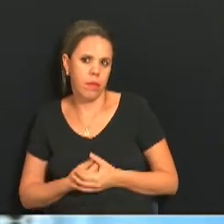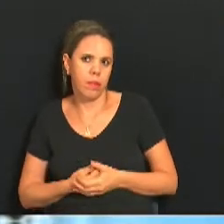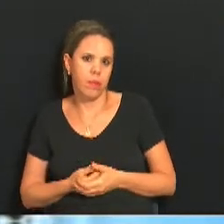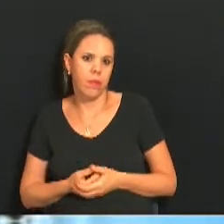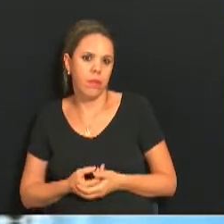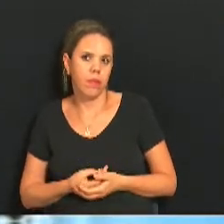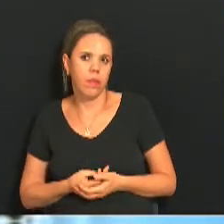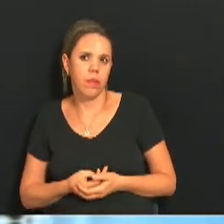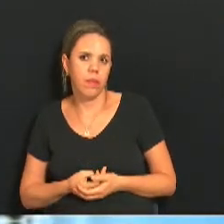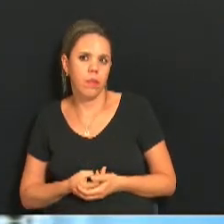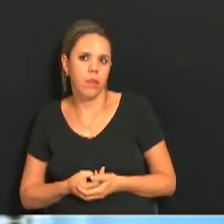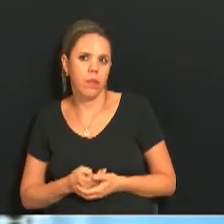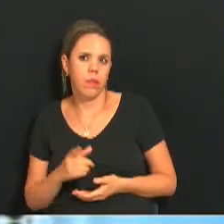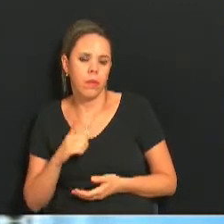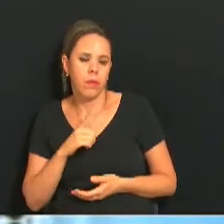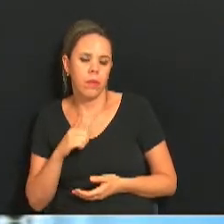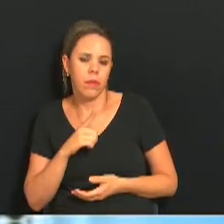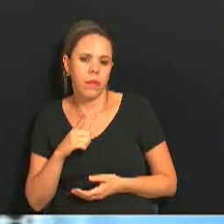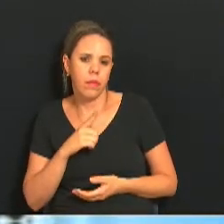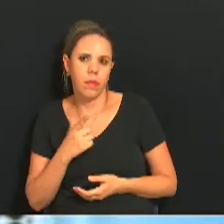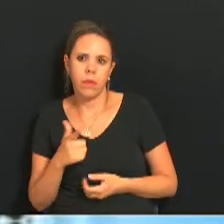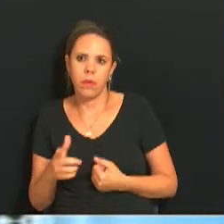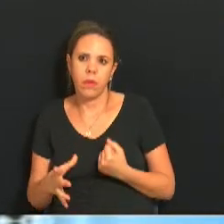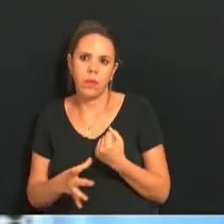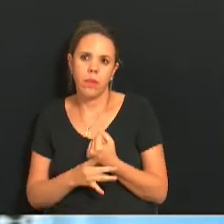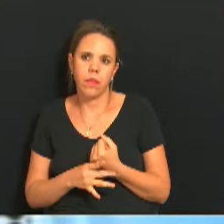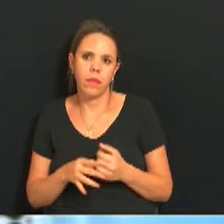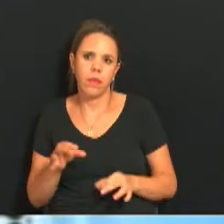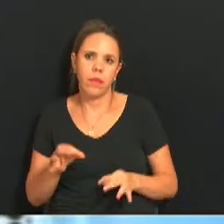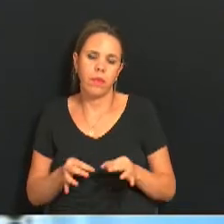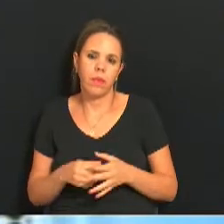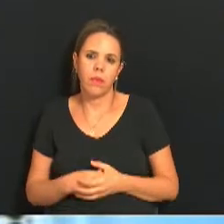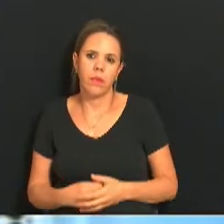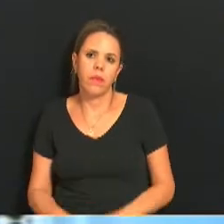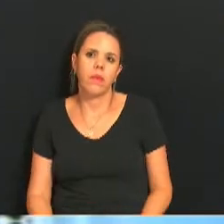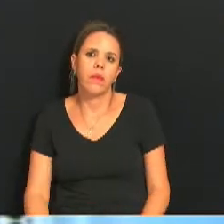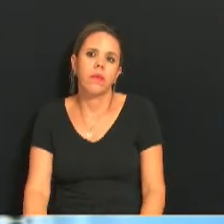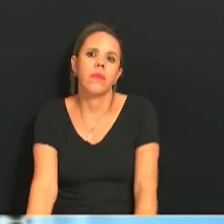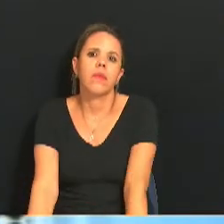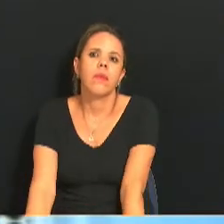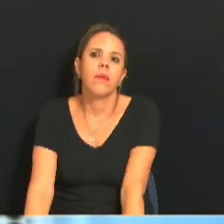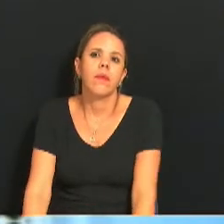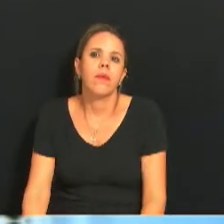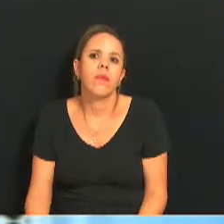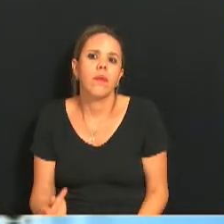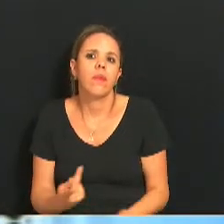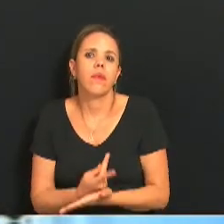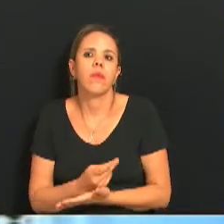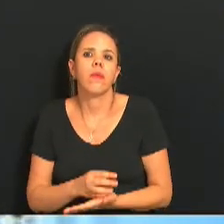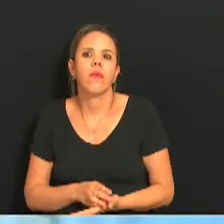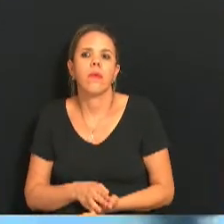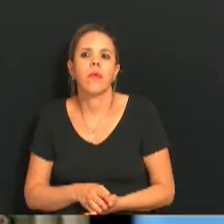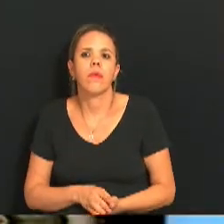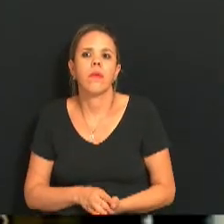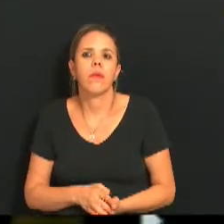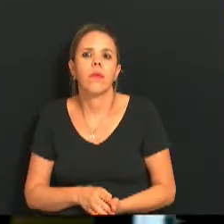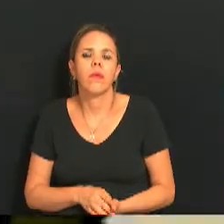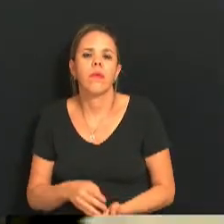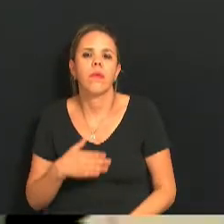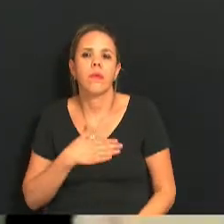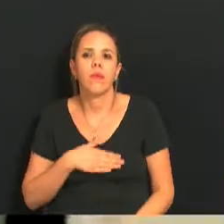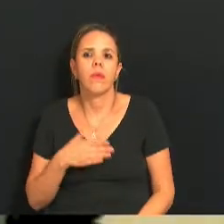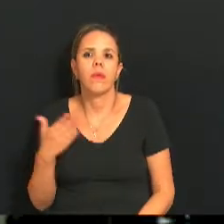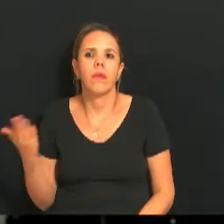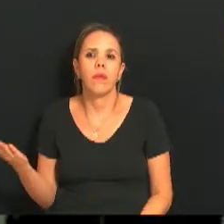em que haja algum tipo de insegurança jurídica dado problema formal ou material eu gostaria de